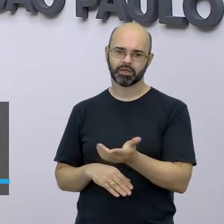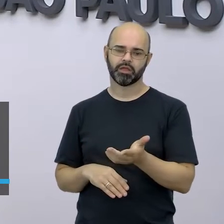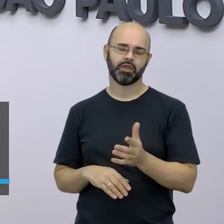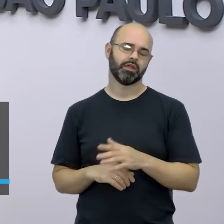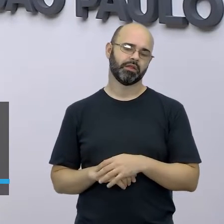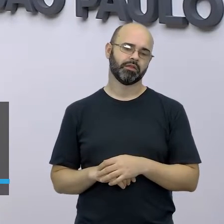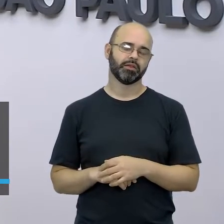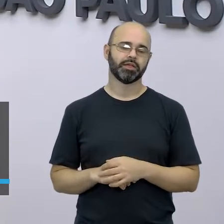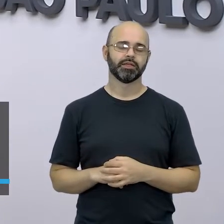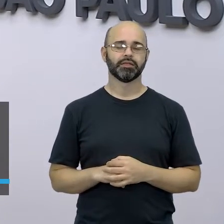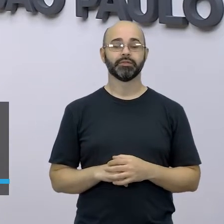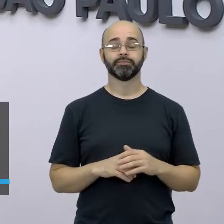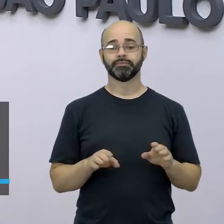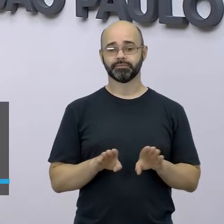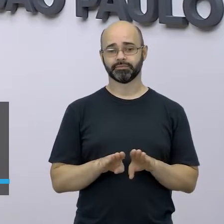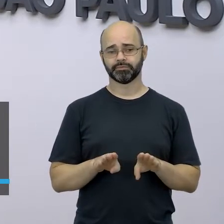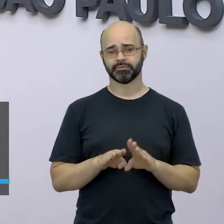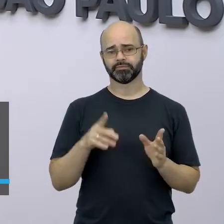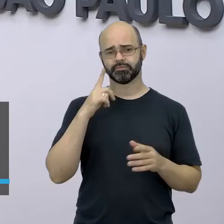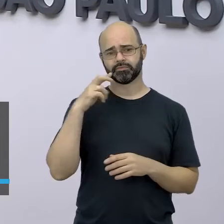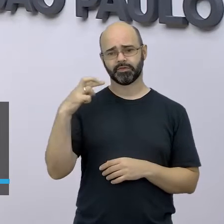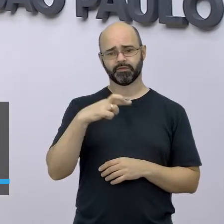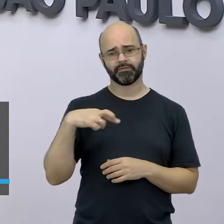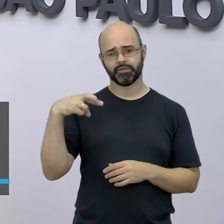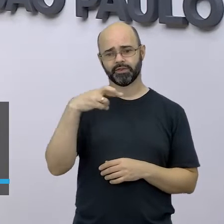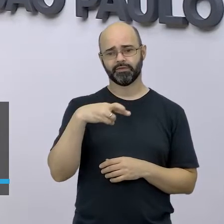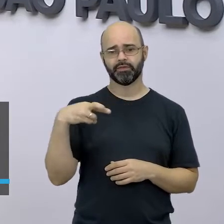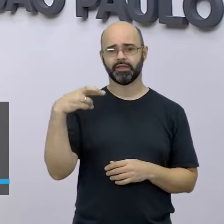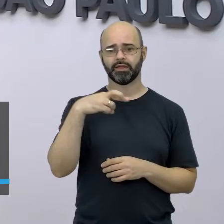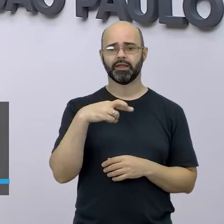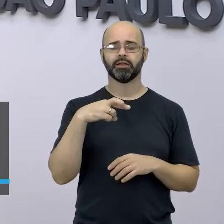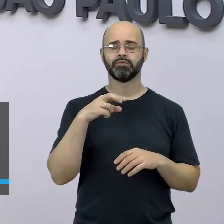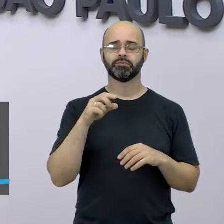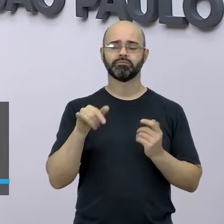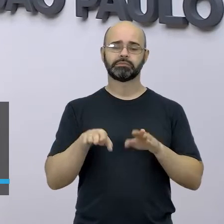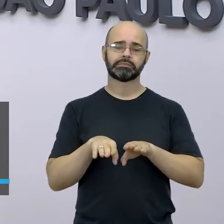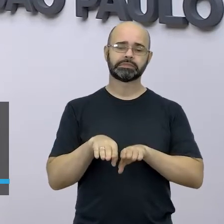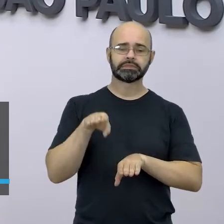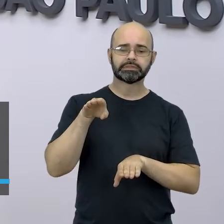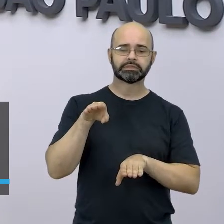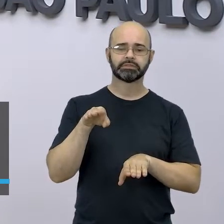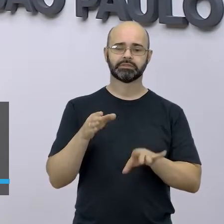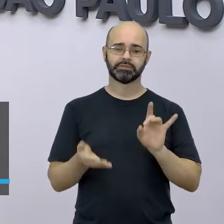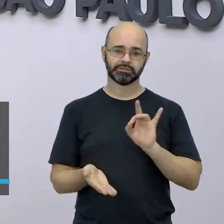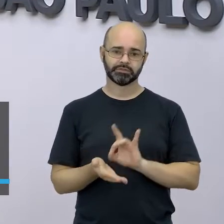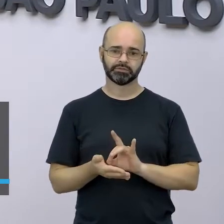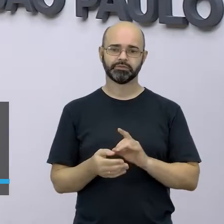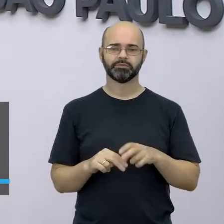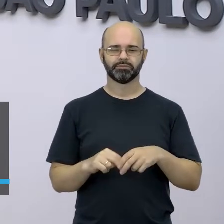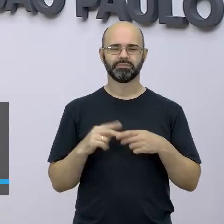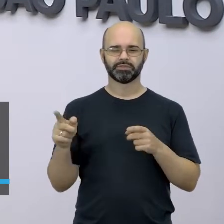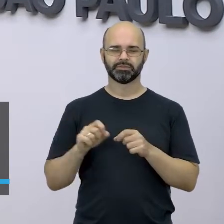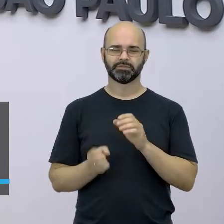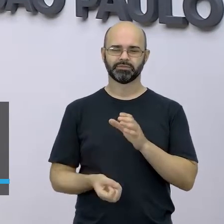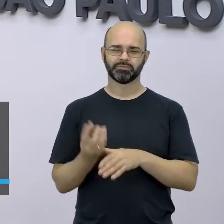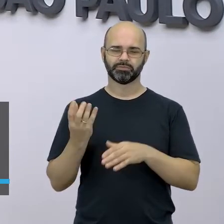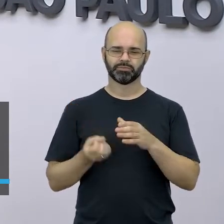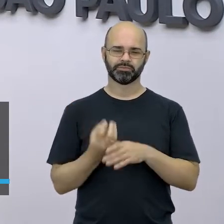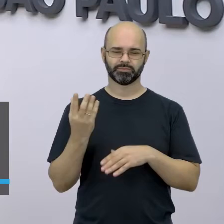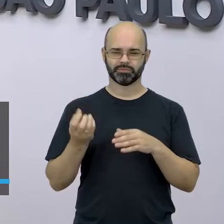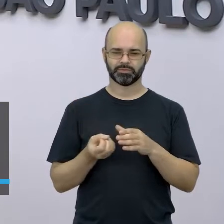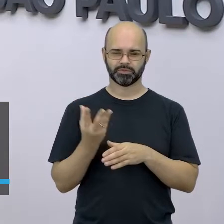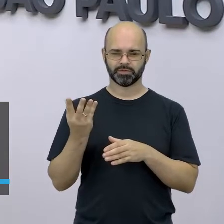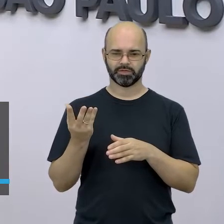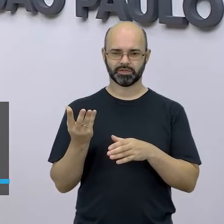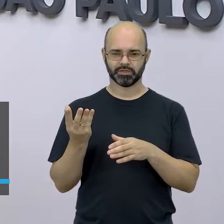mesmos. E o que foi verificado é uma grande desigualdade por conta mesmo do modo de produção capitalista de produção,